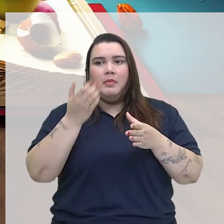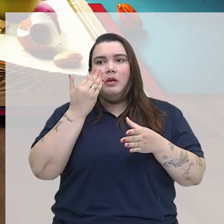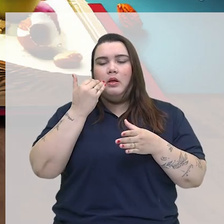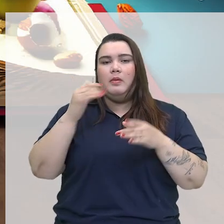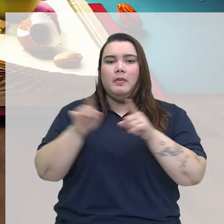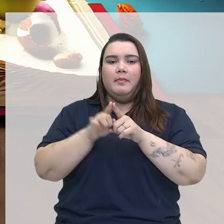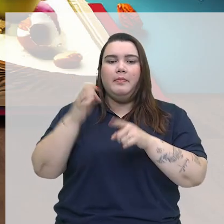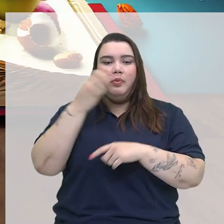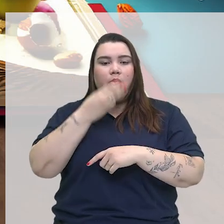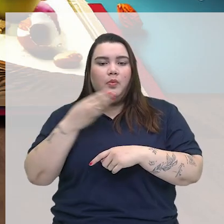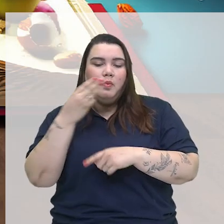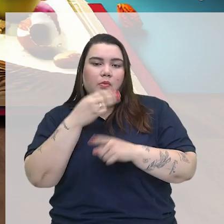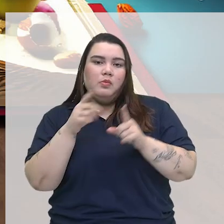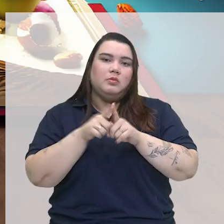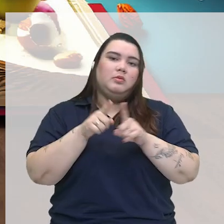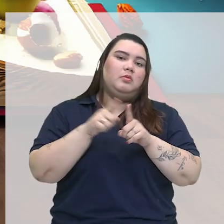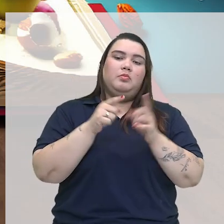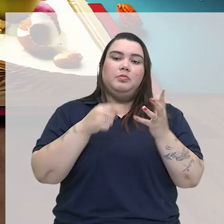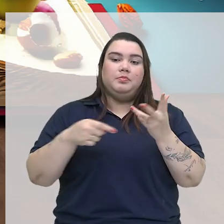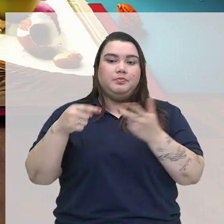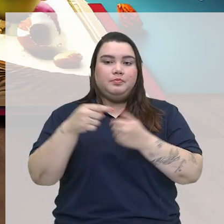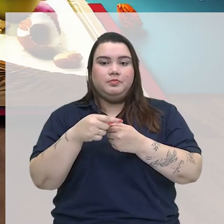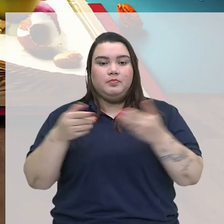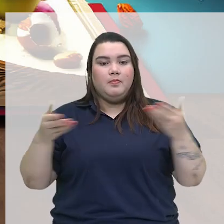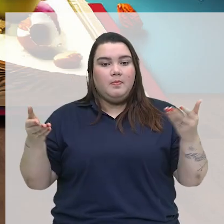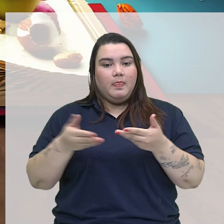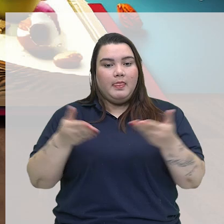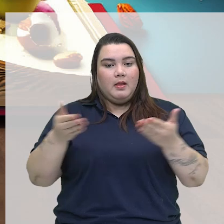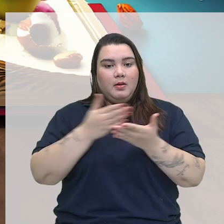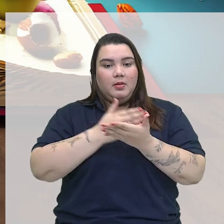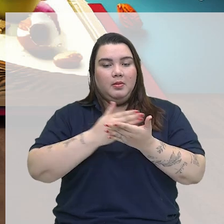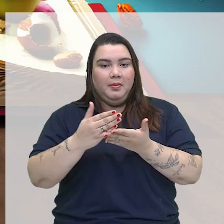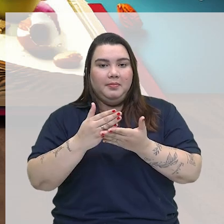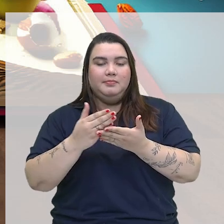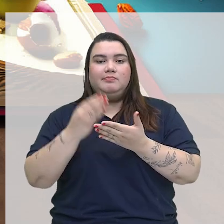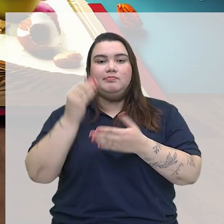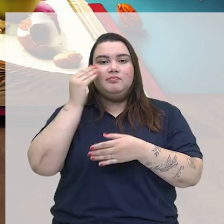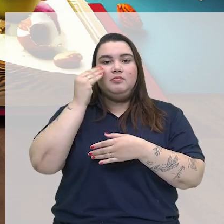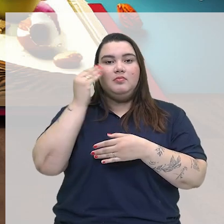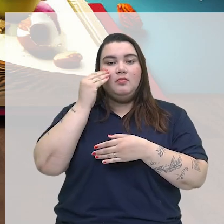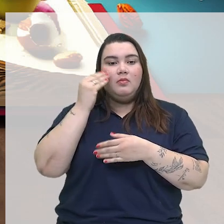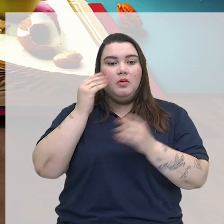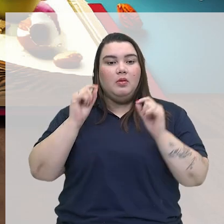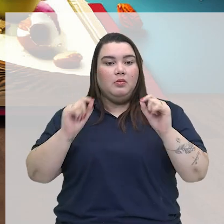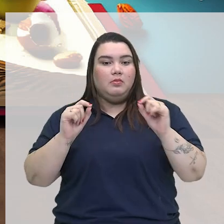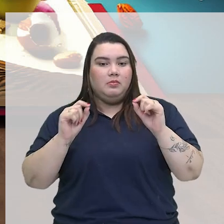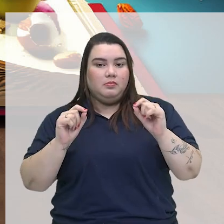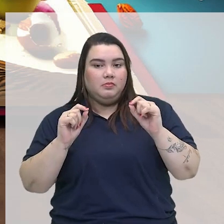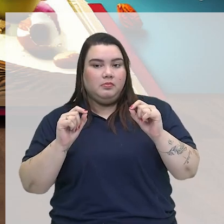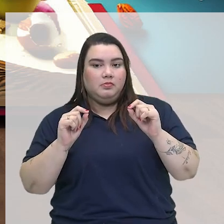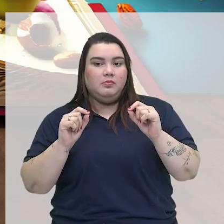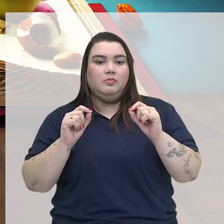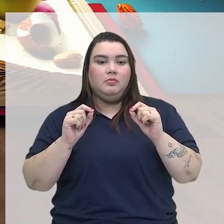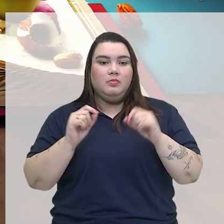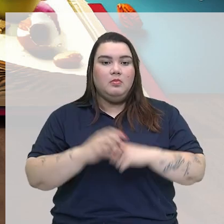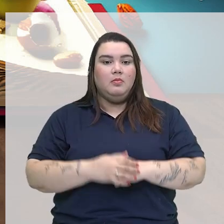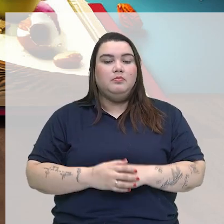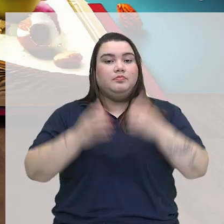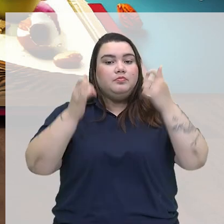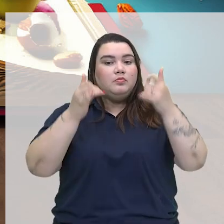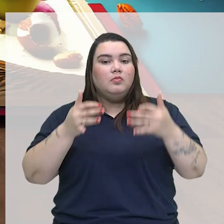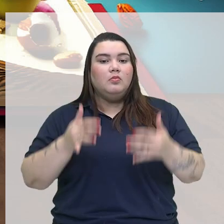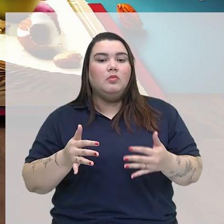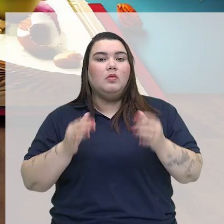doces e bebidas. Então, nós vamos começar essa viagem pelo Brasil aí, falando sobre